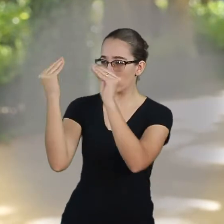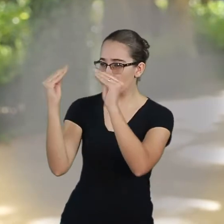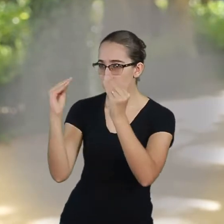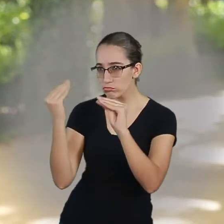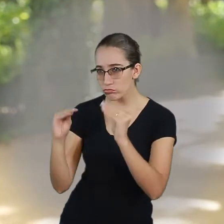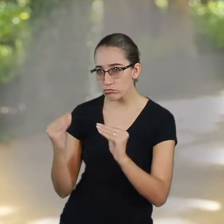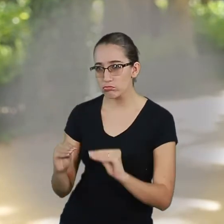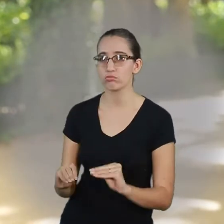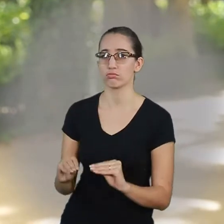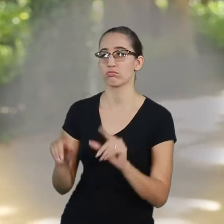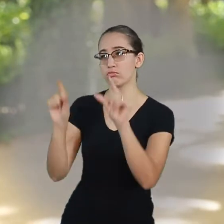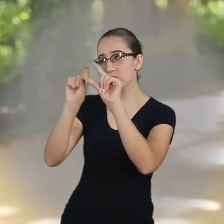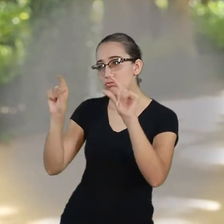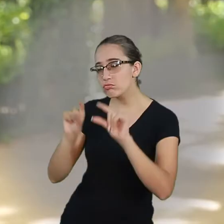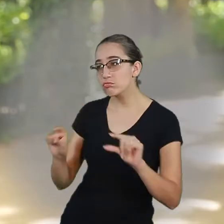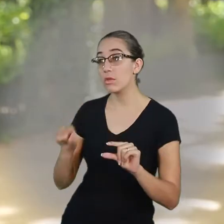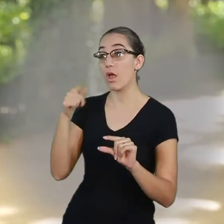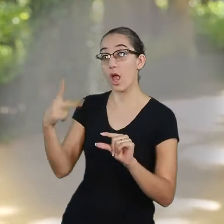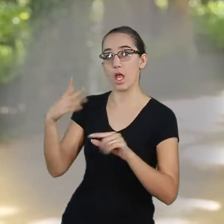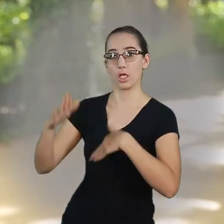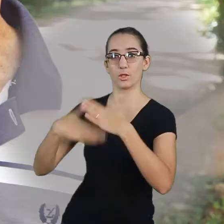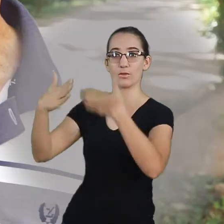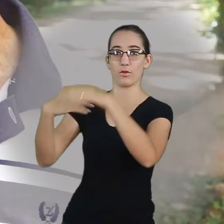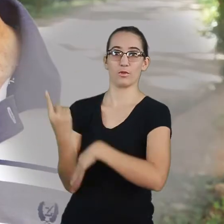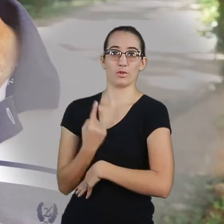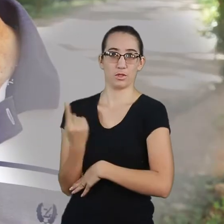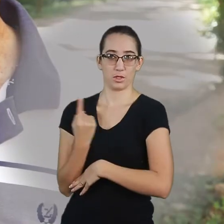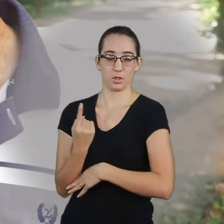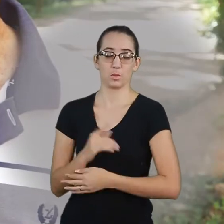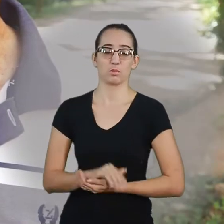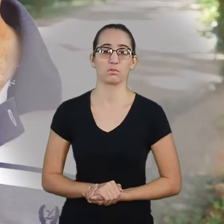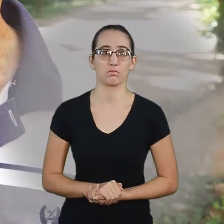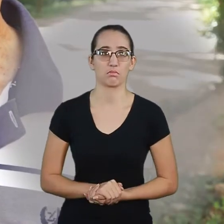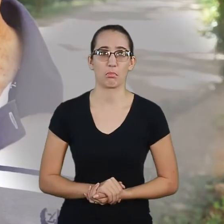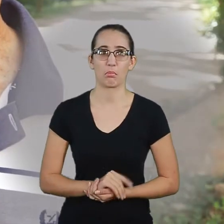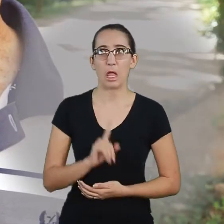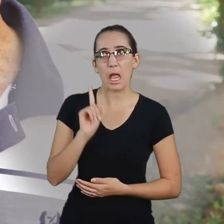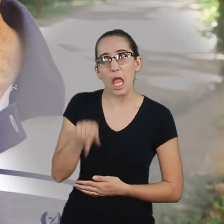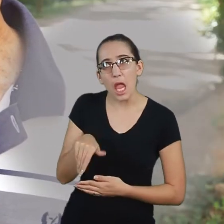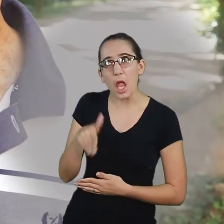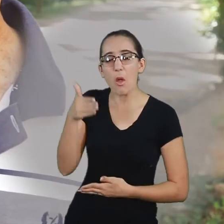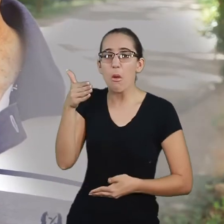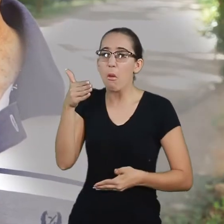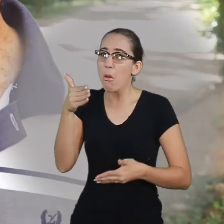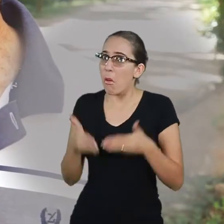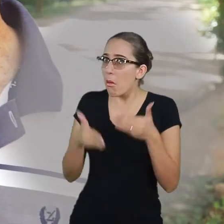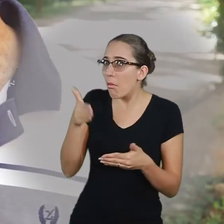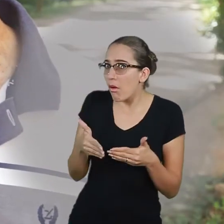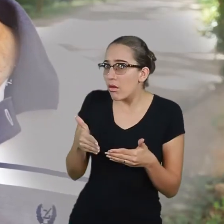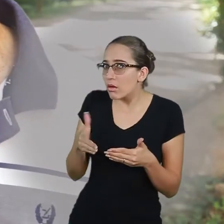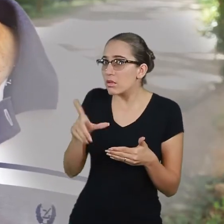aprendendo por si só, o algoritmo vai se desenvolvendo. É robô que estão